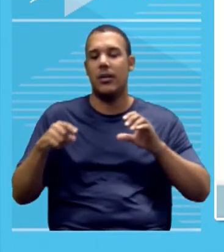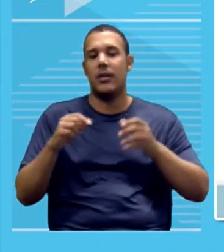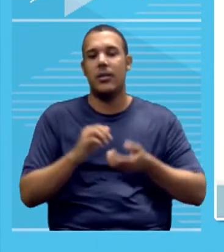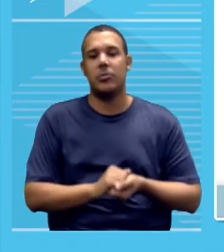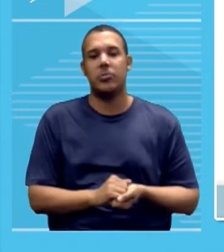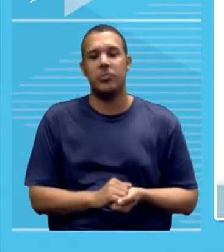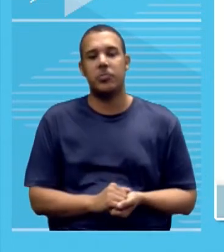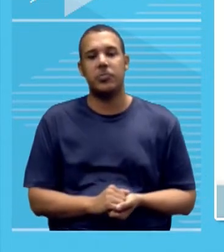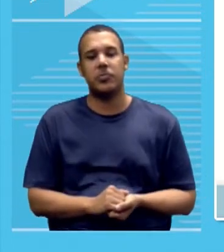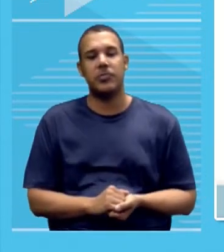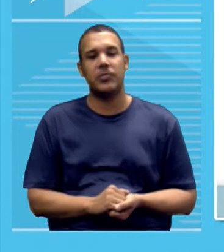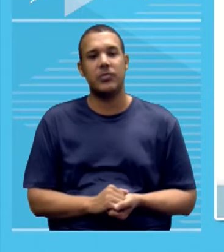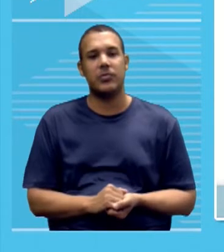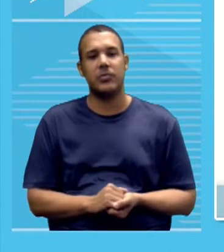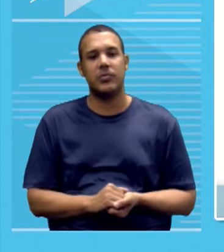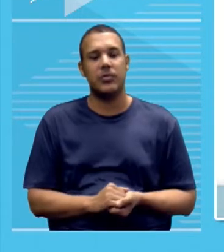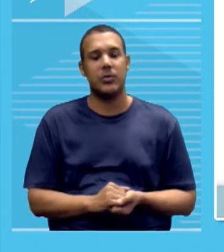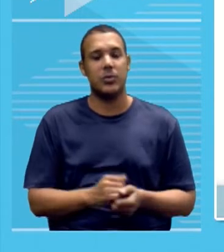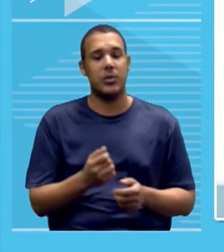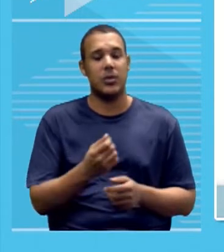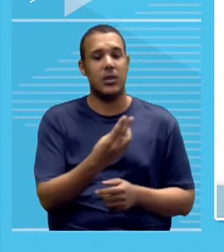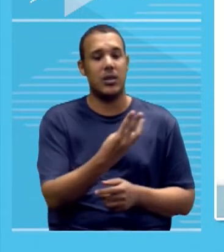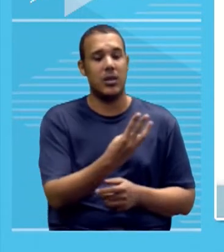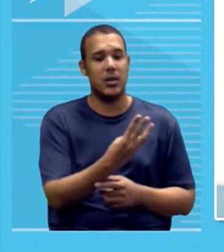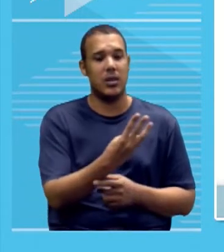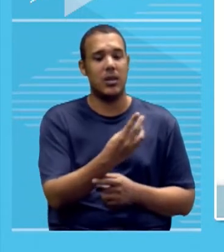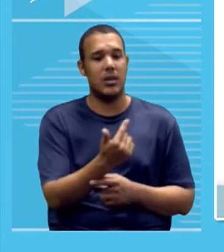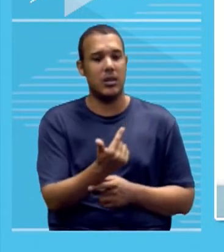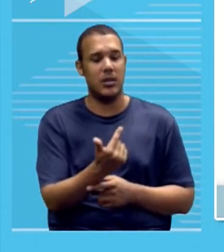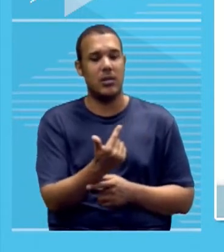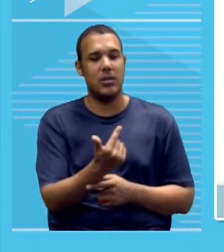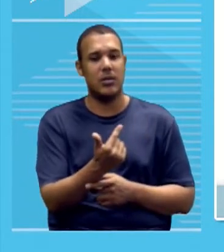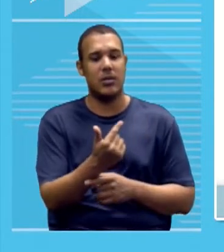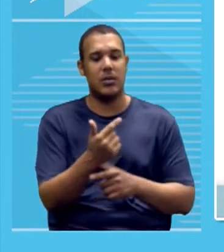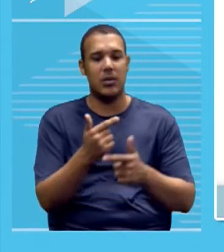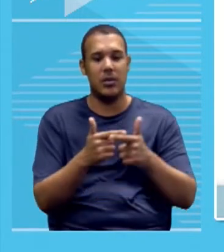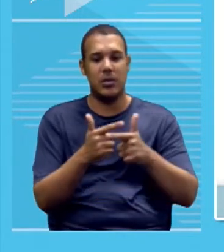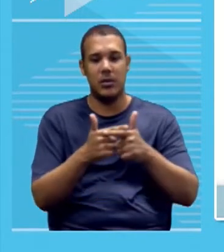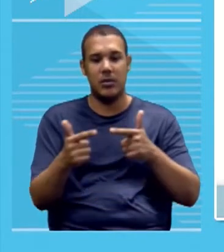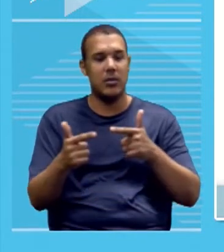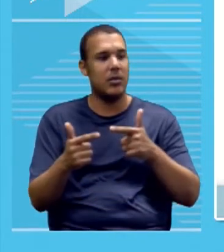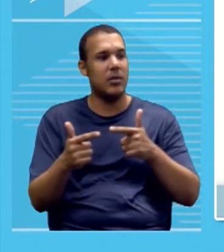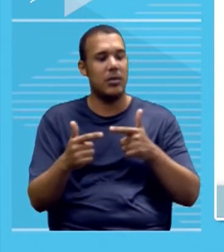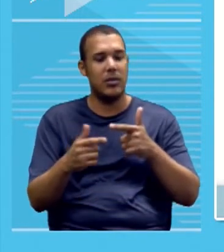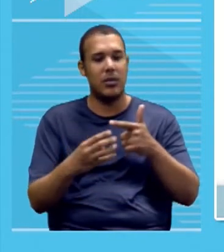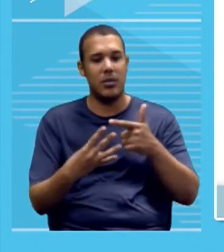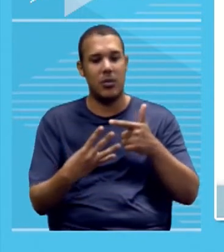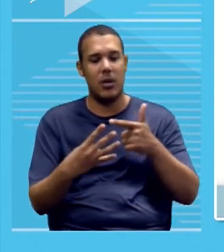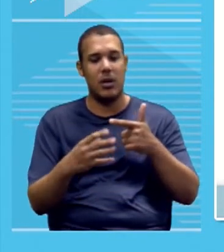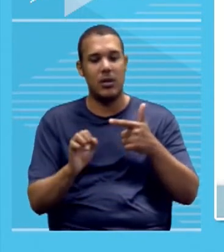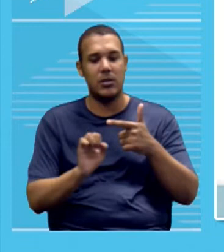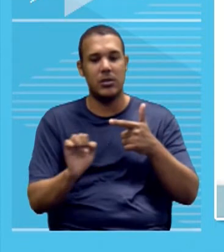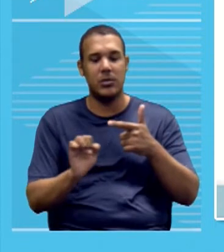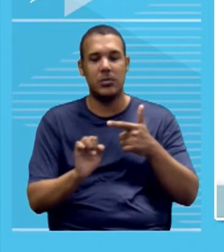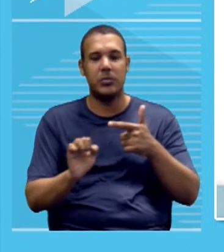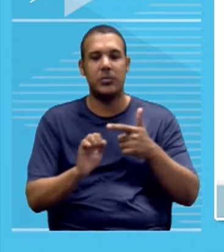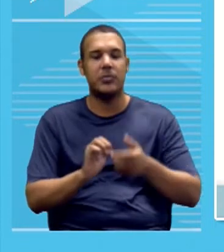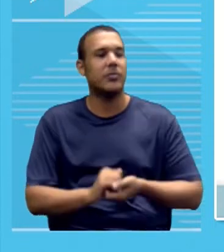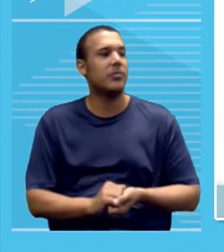corrente daria quantidade de coulombs, 32 dividido pelo tempo, 4 segundos.